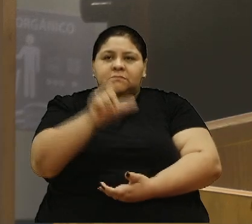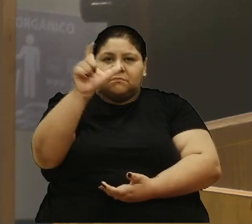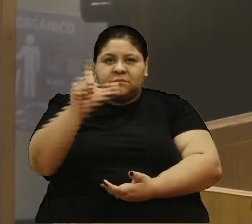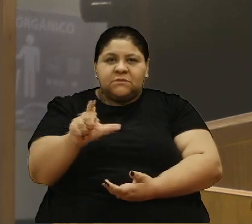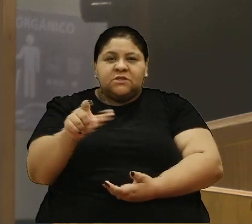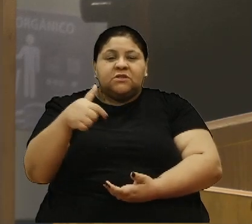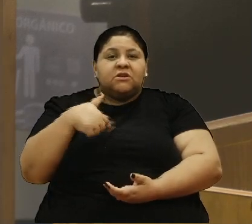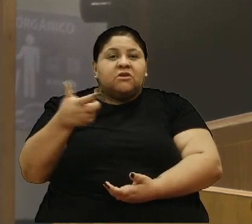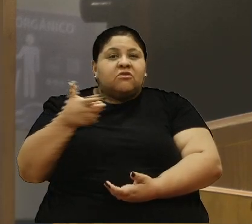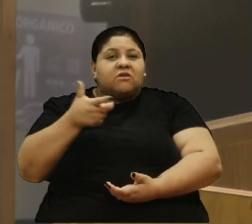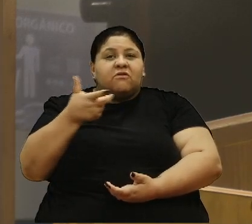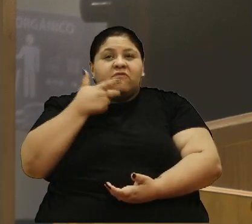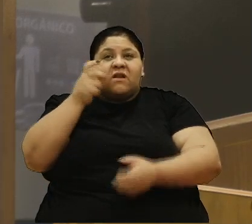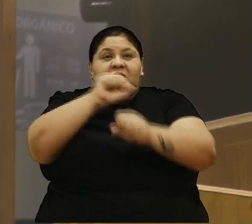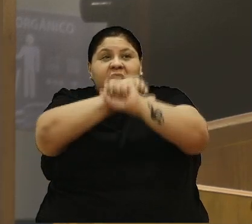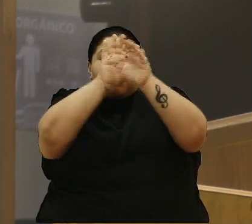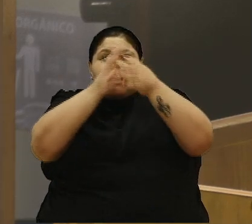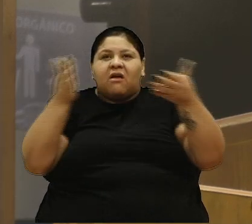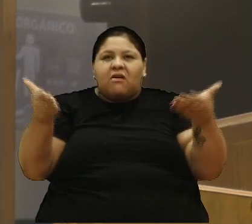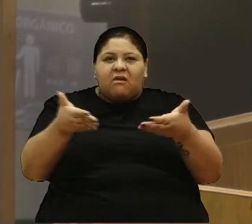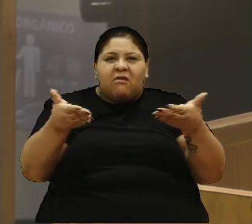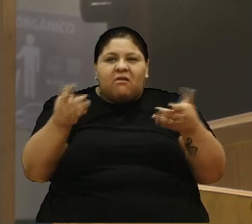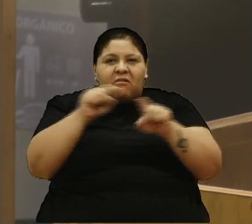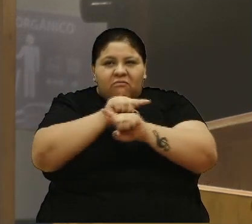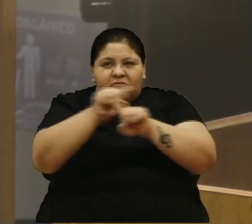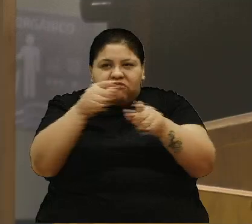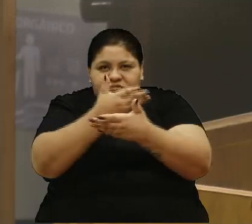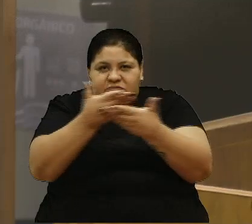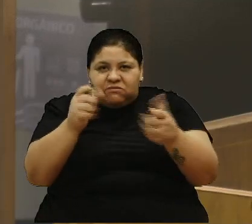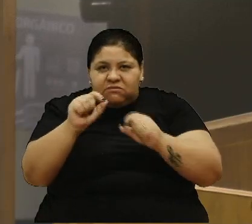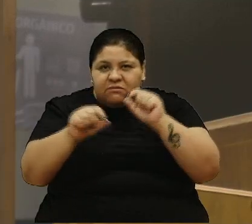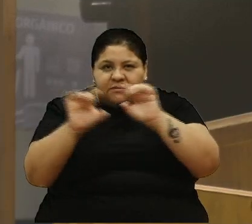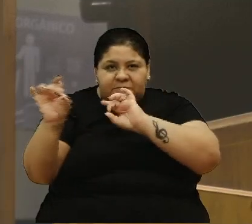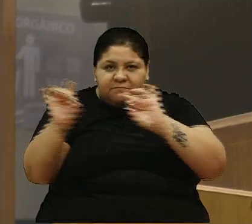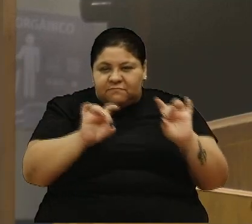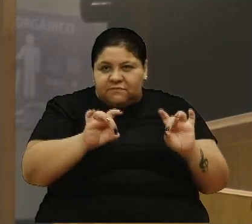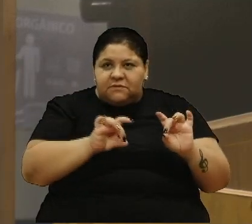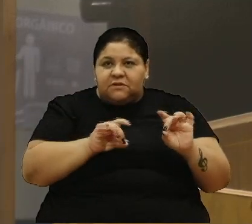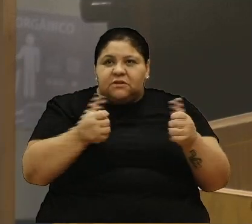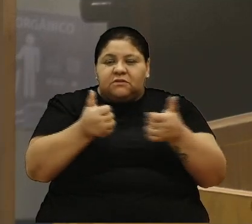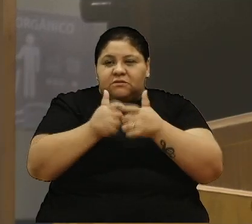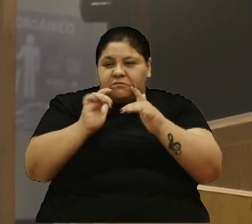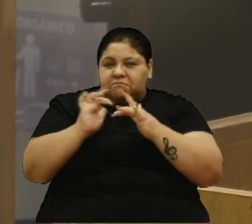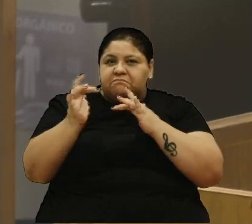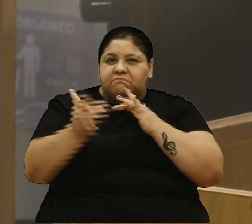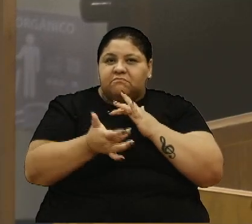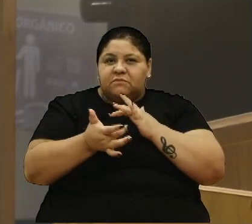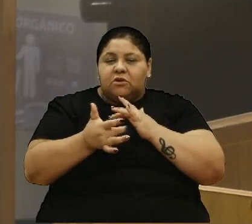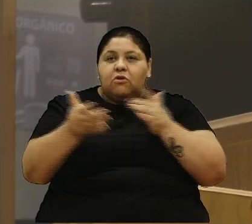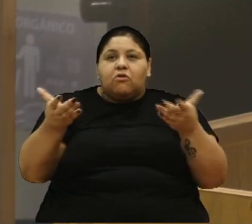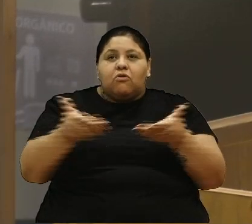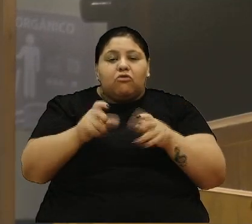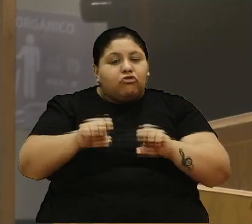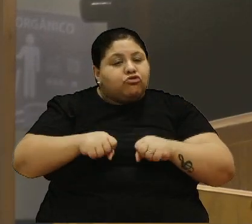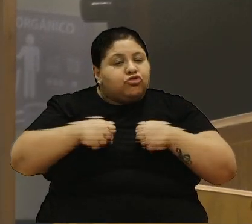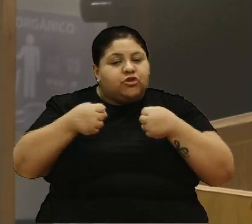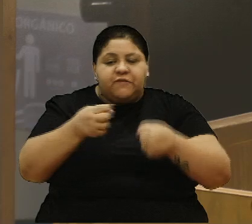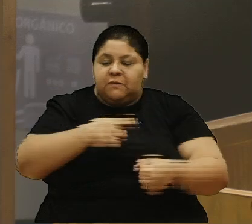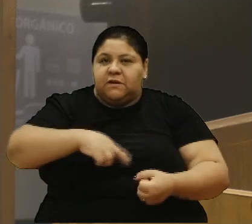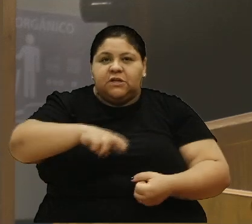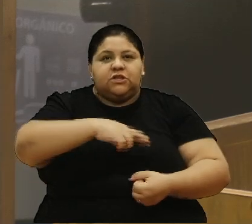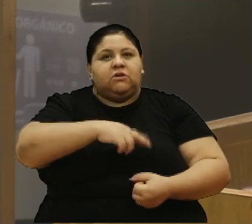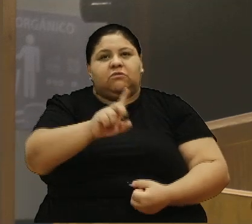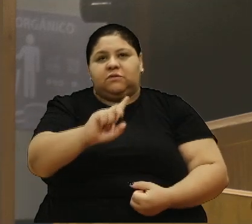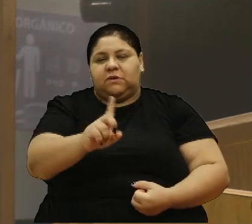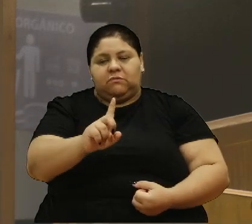eu quero deixar bem claro aqui hoje, para os senhores e senhoras e quem nos assiste através desses canais, que eu não estou aqui defendendo uma religião.